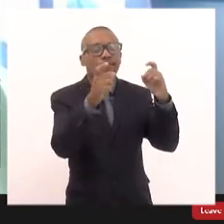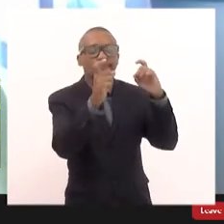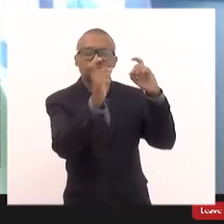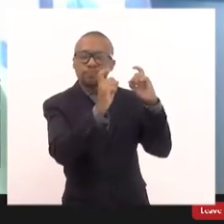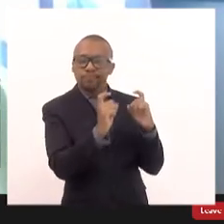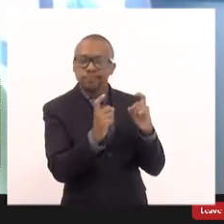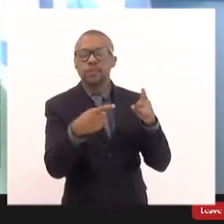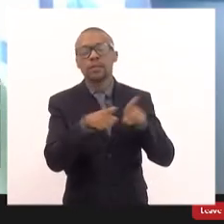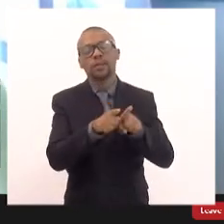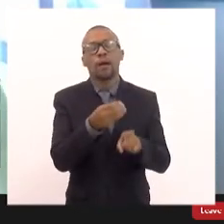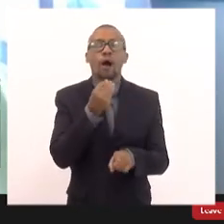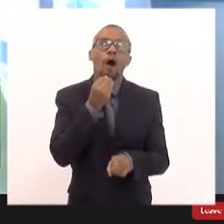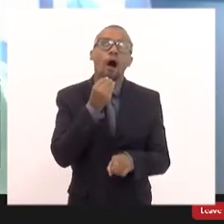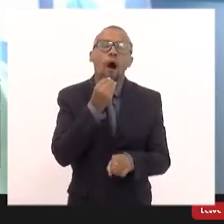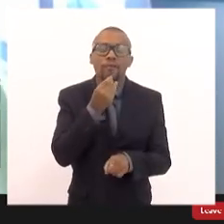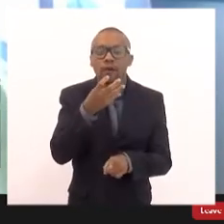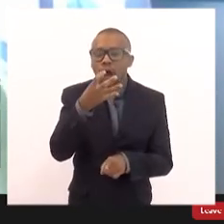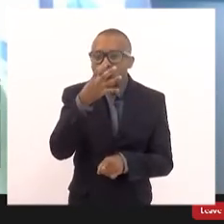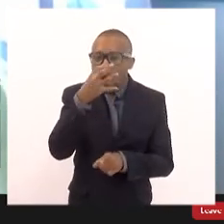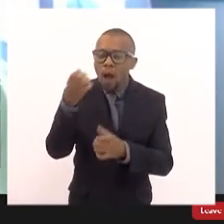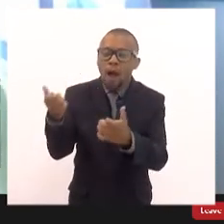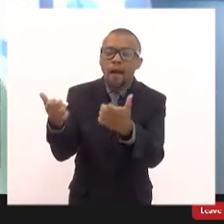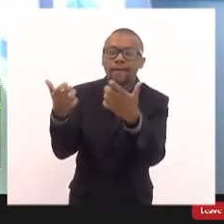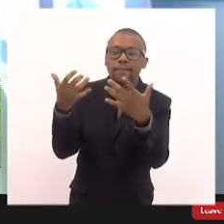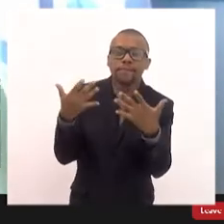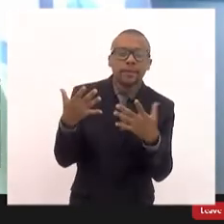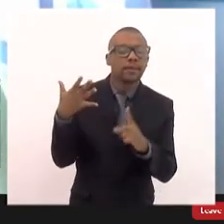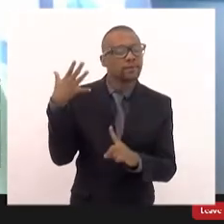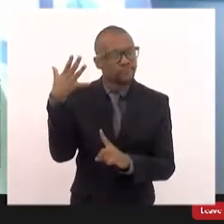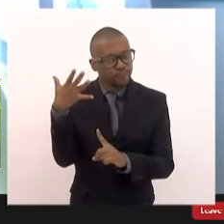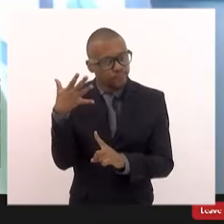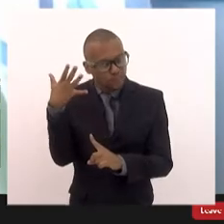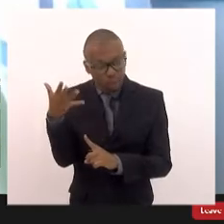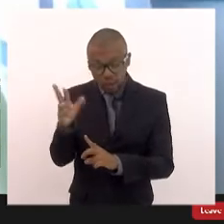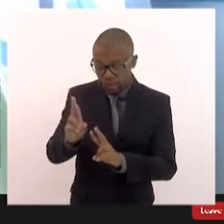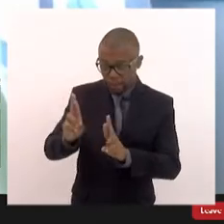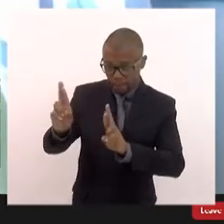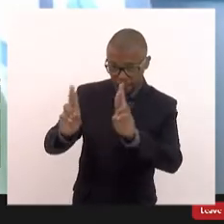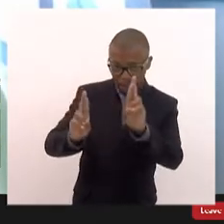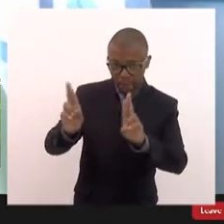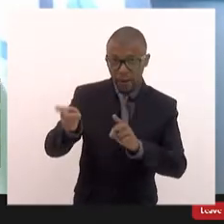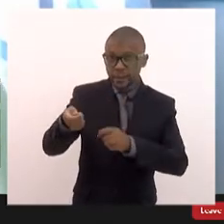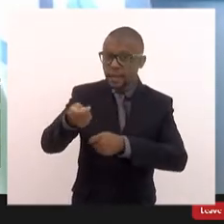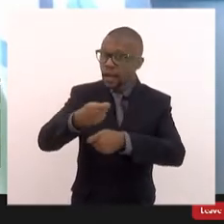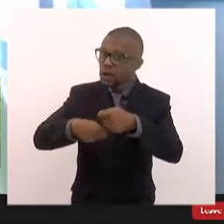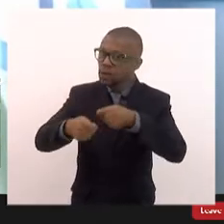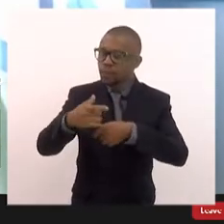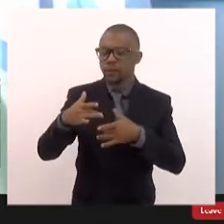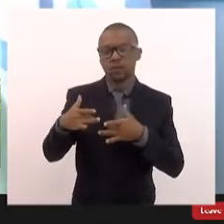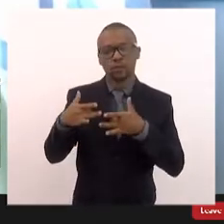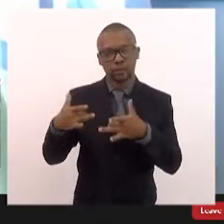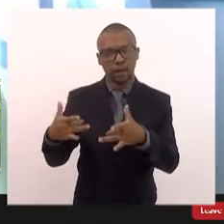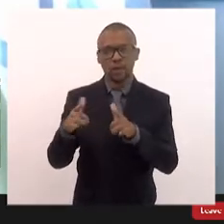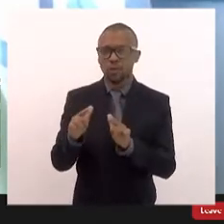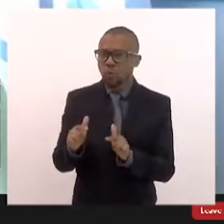também, claro, dos agentes da economia solidária, dos ativistas,